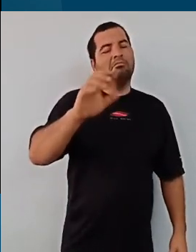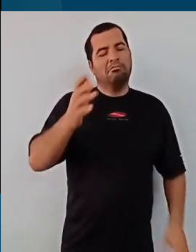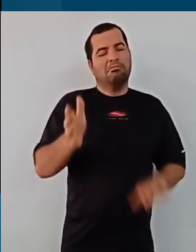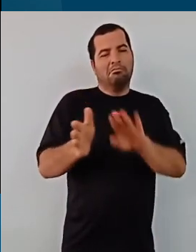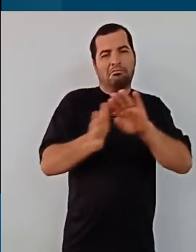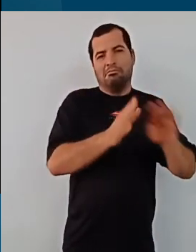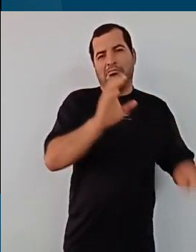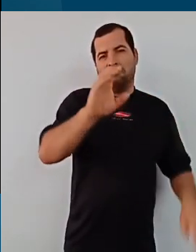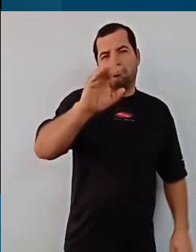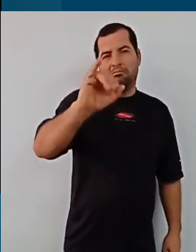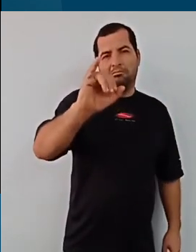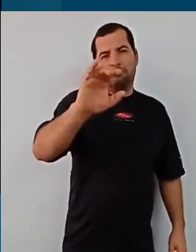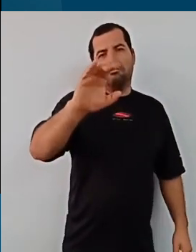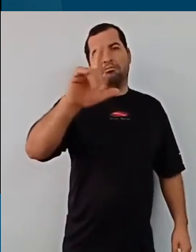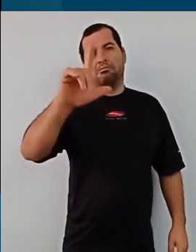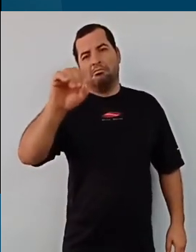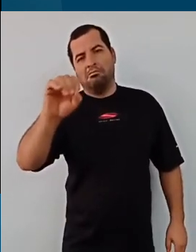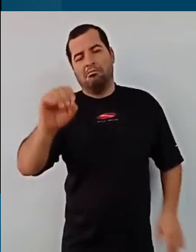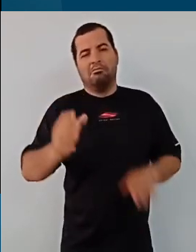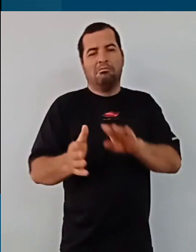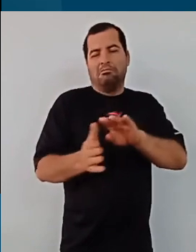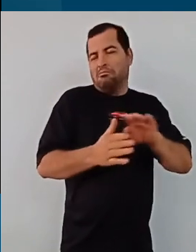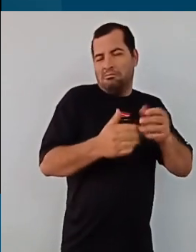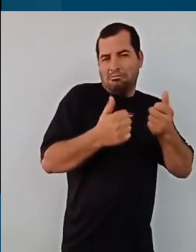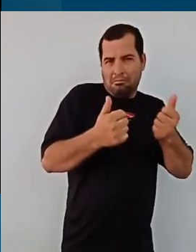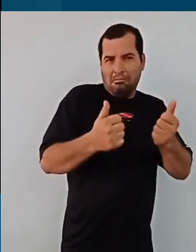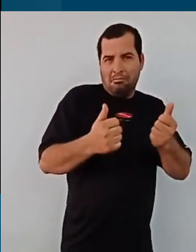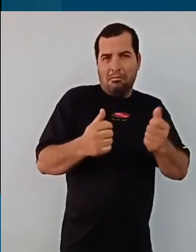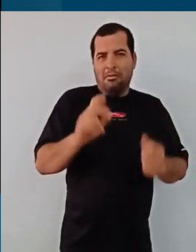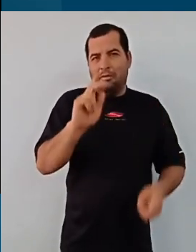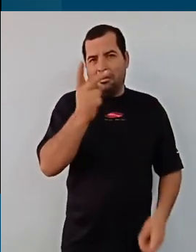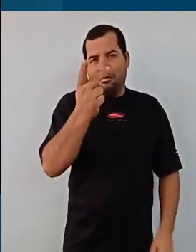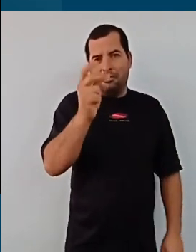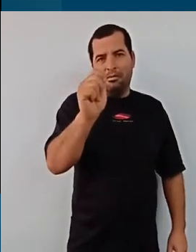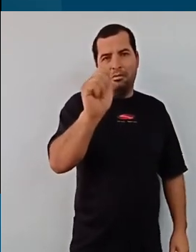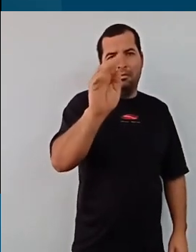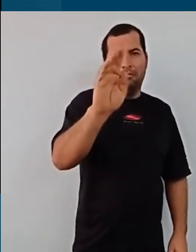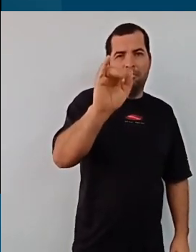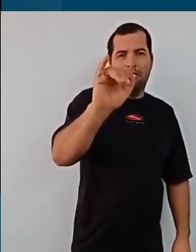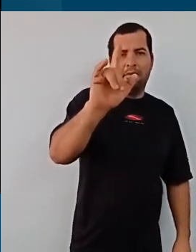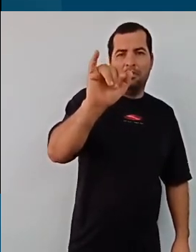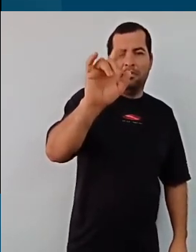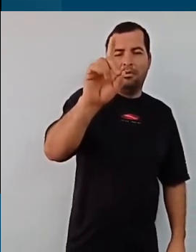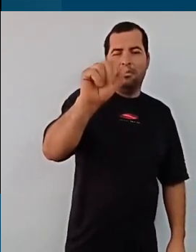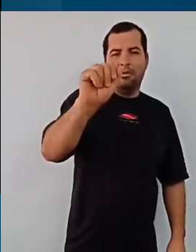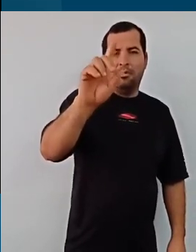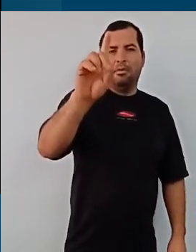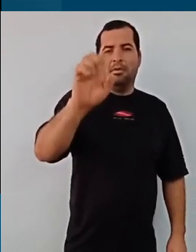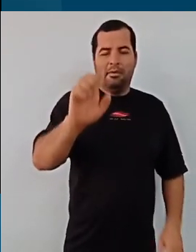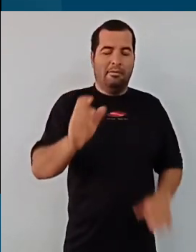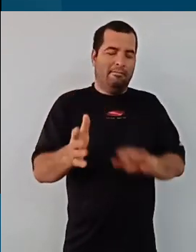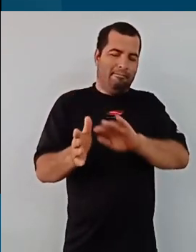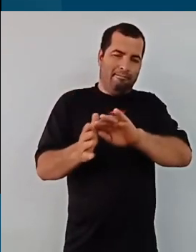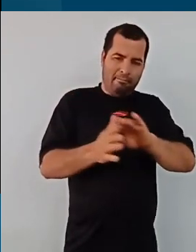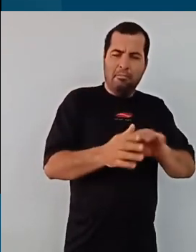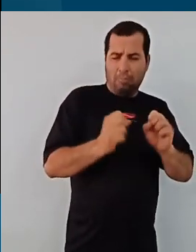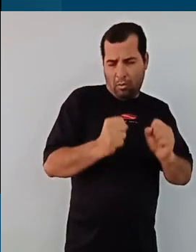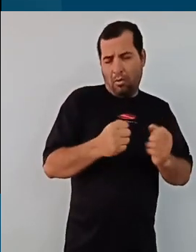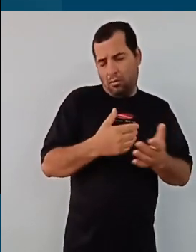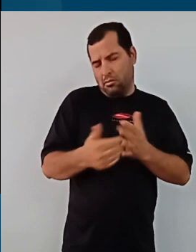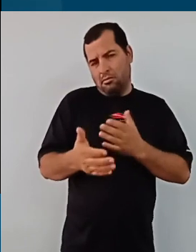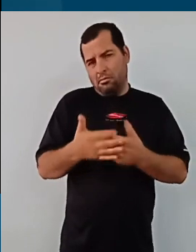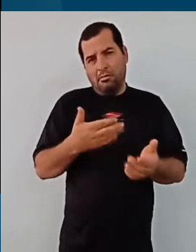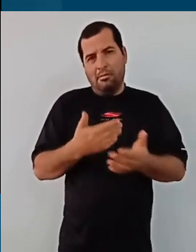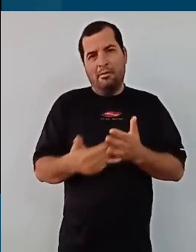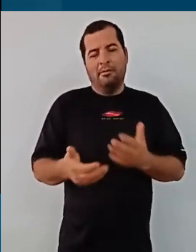ou escolhe uma habilidade, agora eu vou trabalhar essa habilidade, apesar de saber que ela não se prende a um período de tempo, é